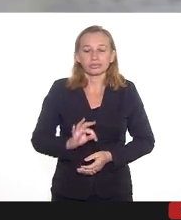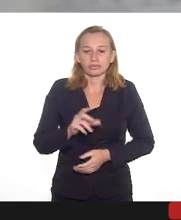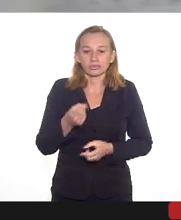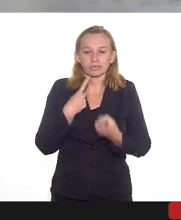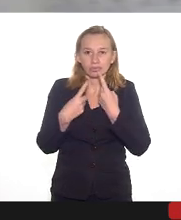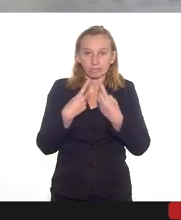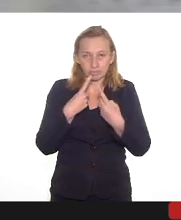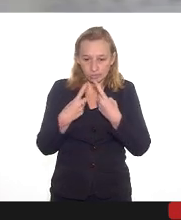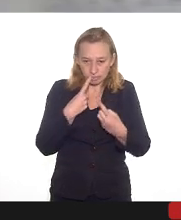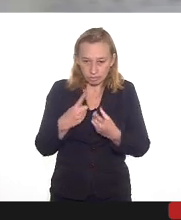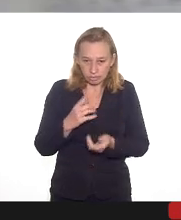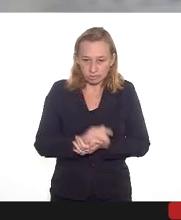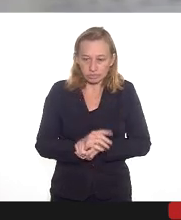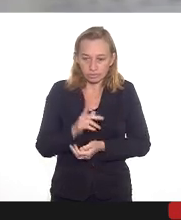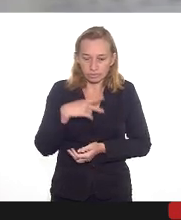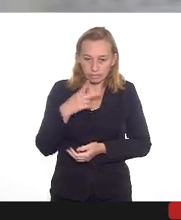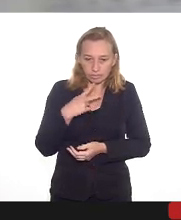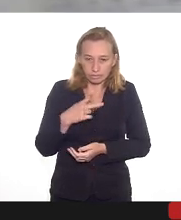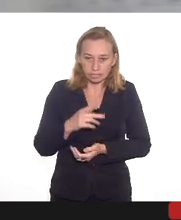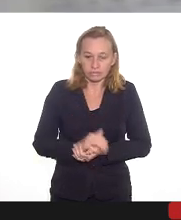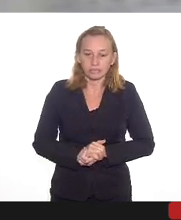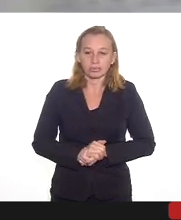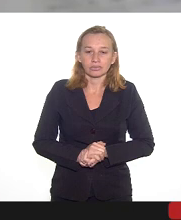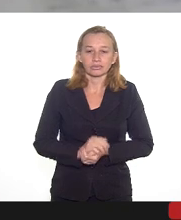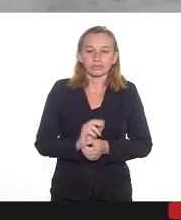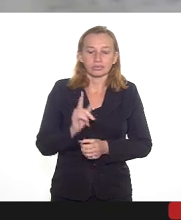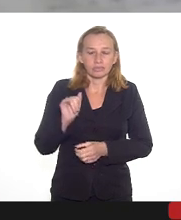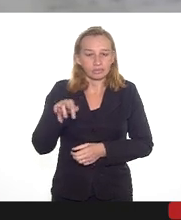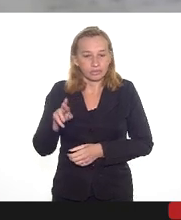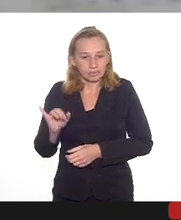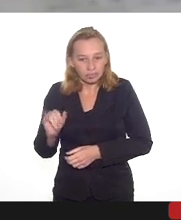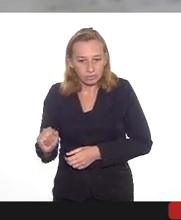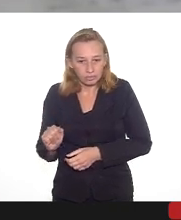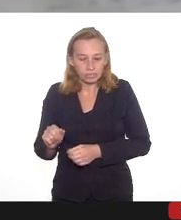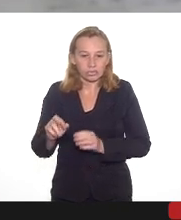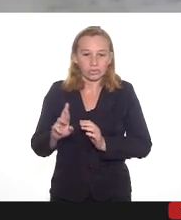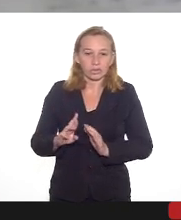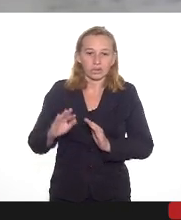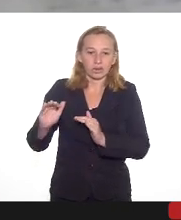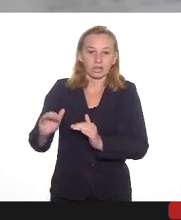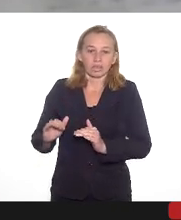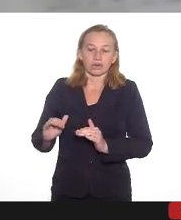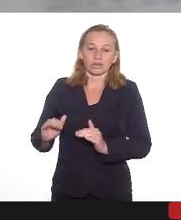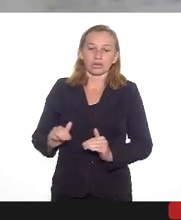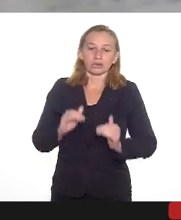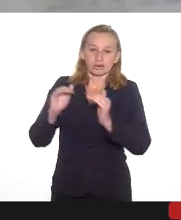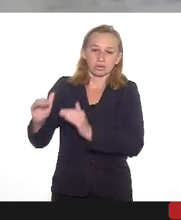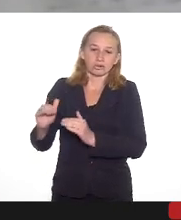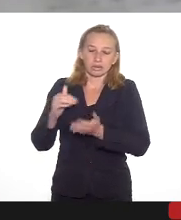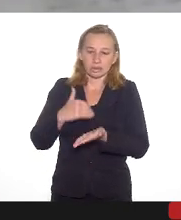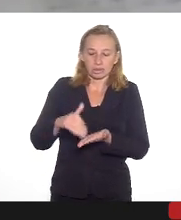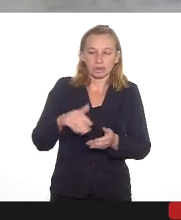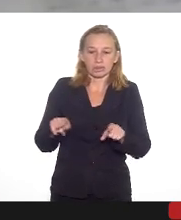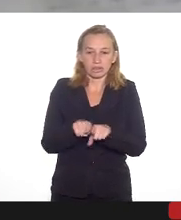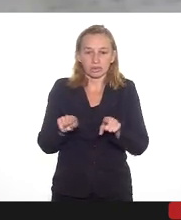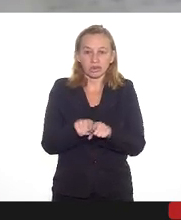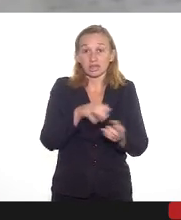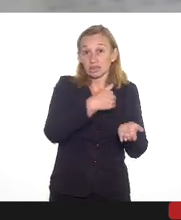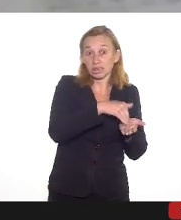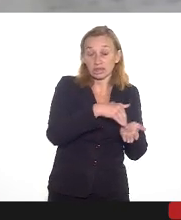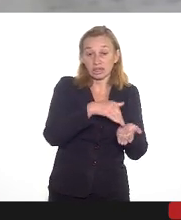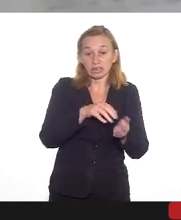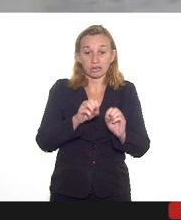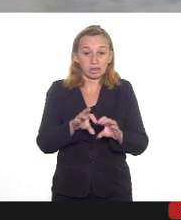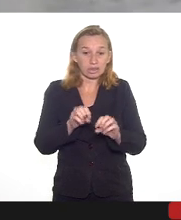discussão, inclusive, que foi colocada pelo próprio curador, pela subsecretária e pelo secretário Conte, uma coisa que a gente precisa